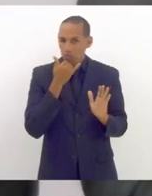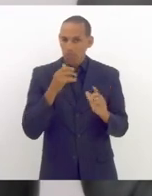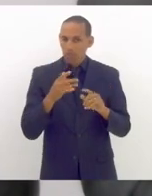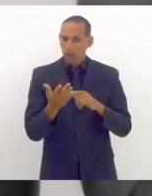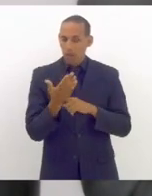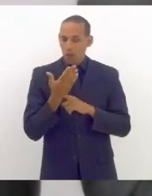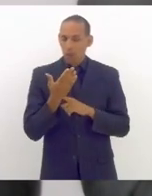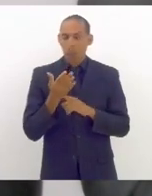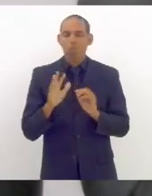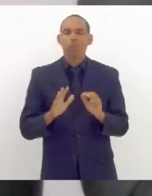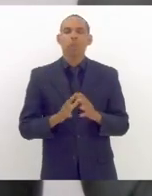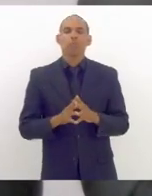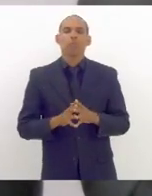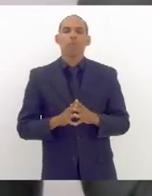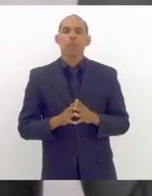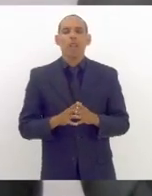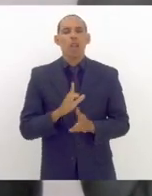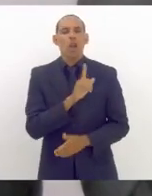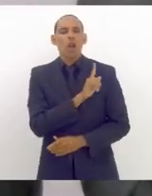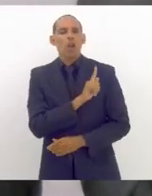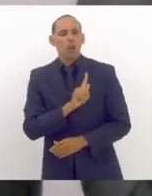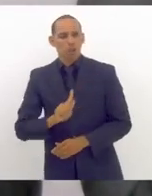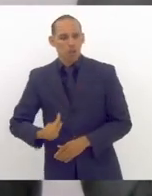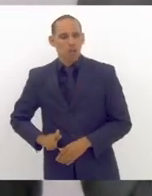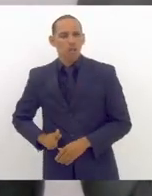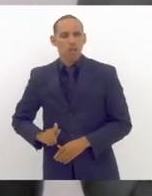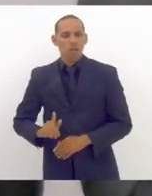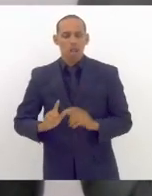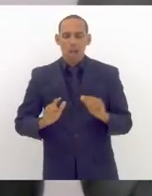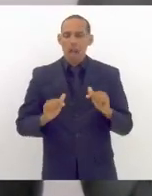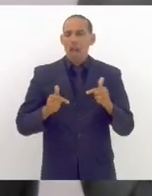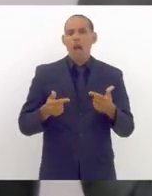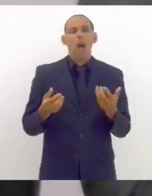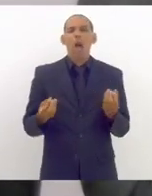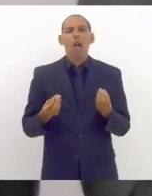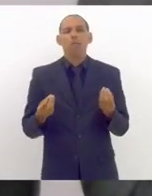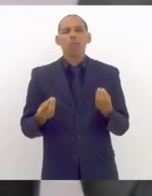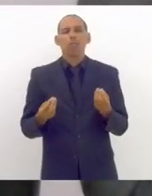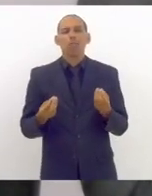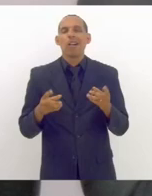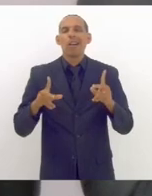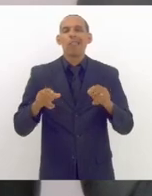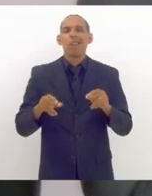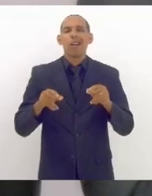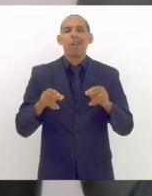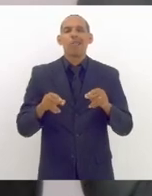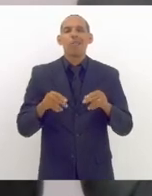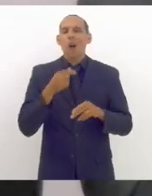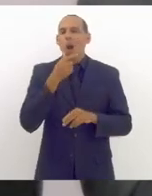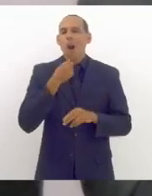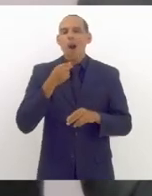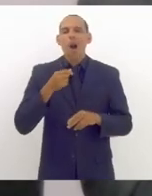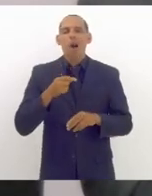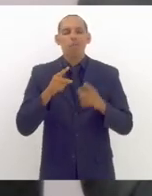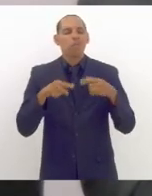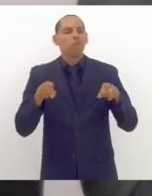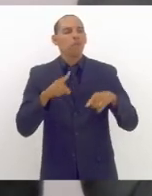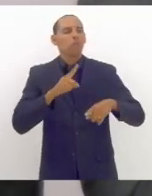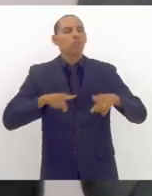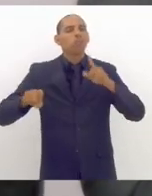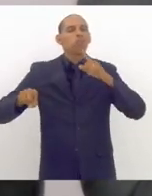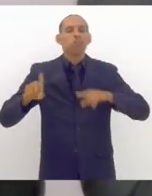desculpa o governador ele agiu como um maestro que tem a lei